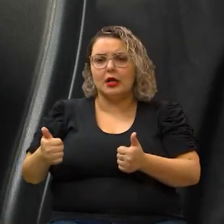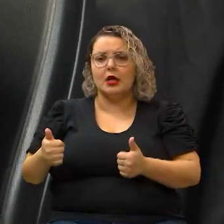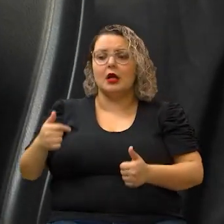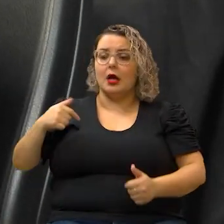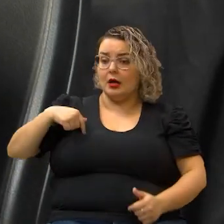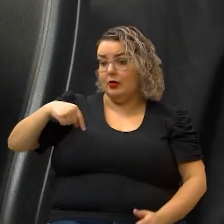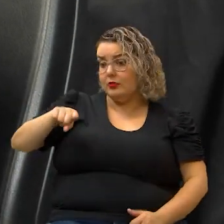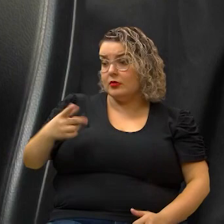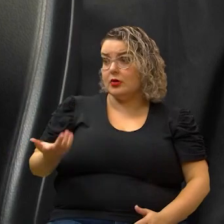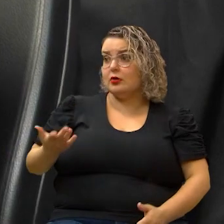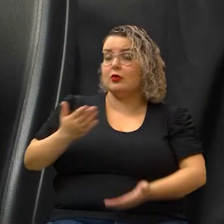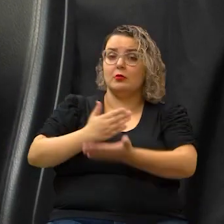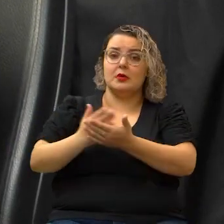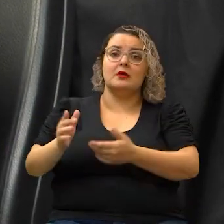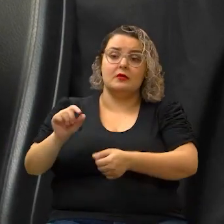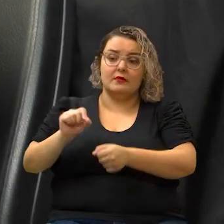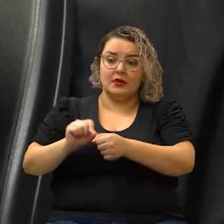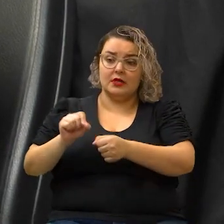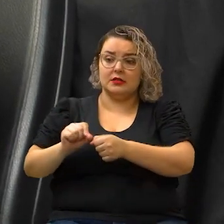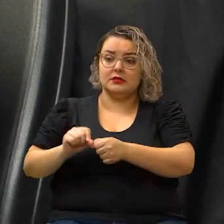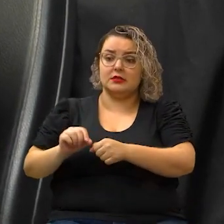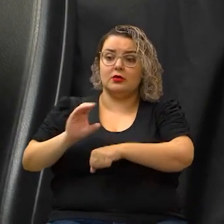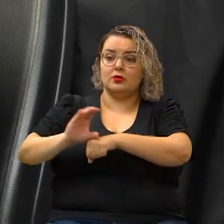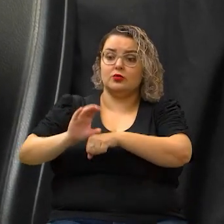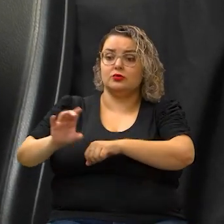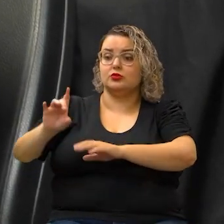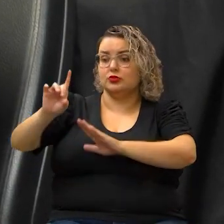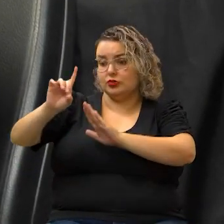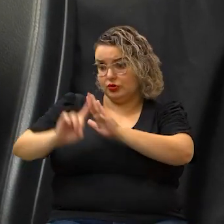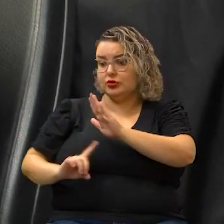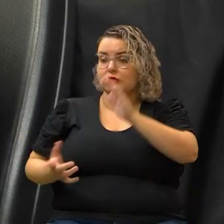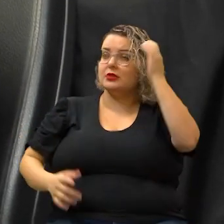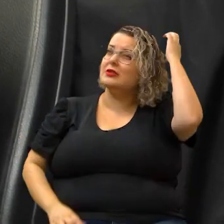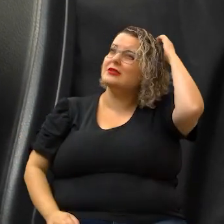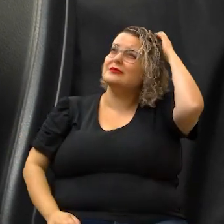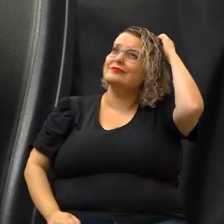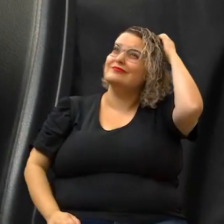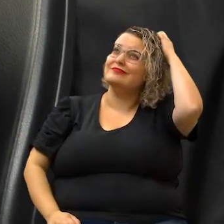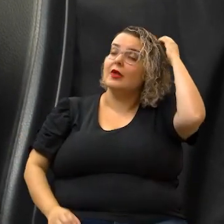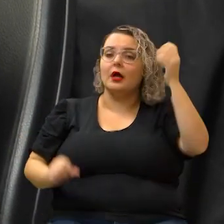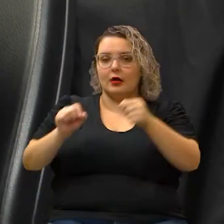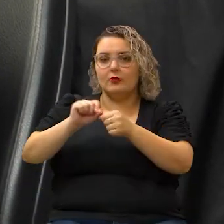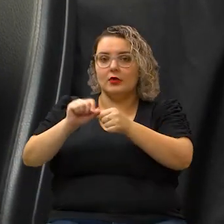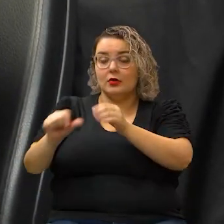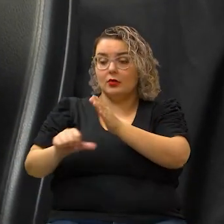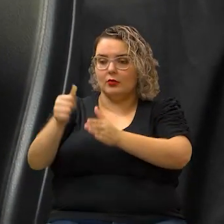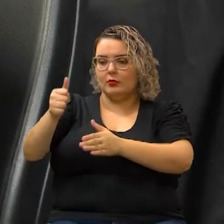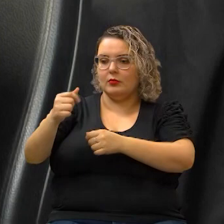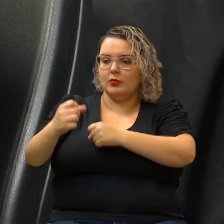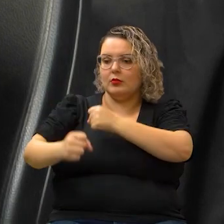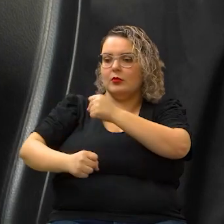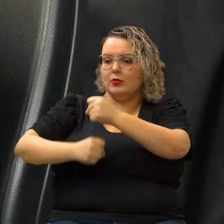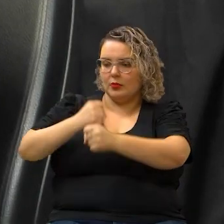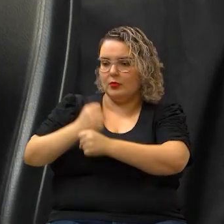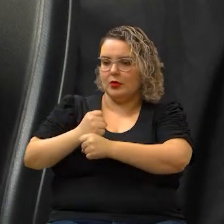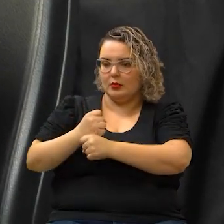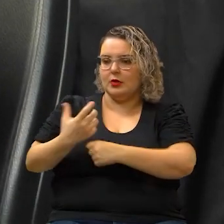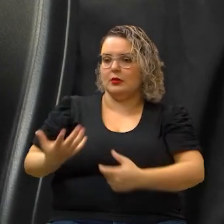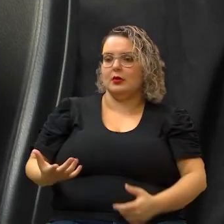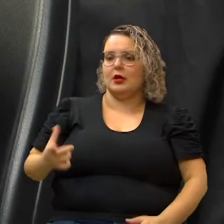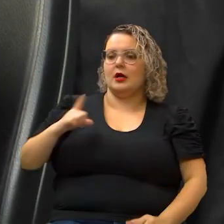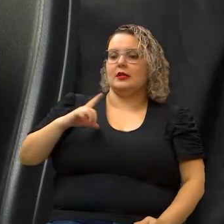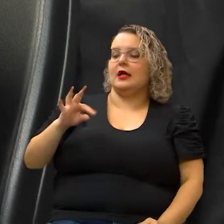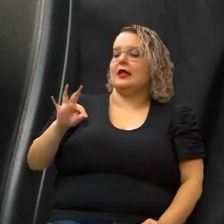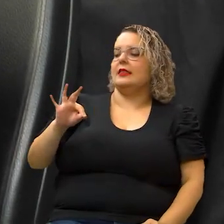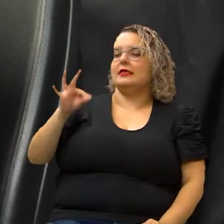eu fui e comecei a fazer Direito. Fiz o primeiro ano. E aí eu percebi uma coisa, que no direito você tem teoria geral